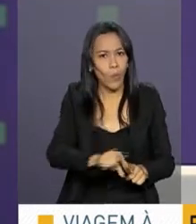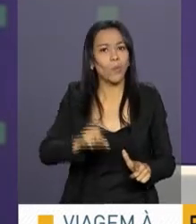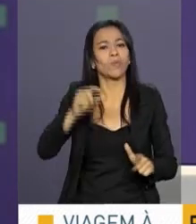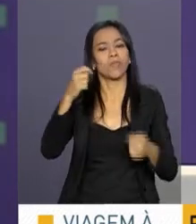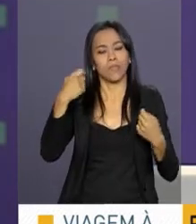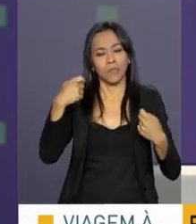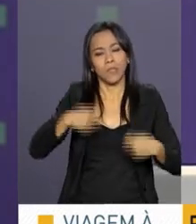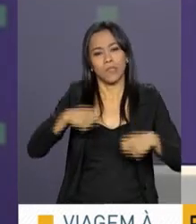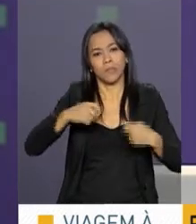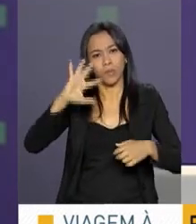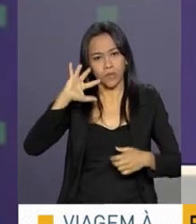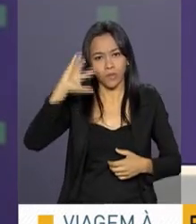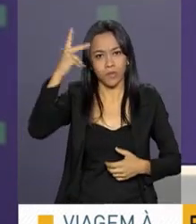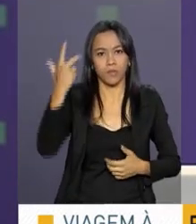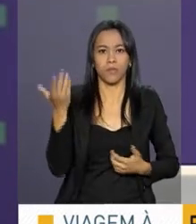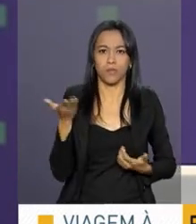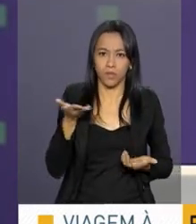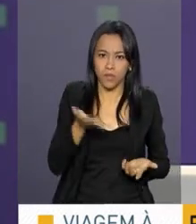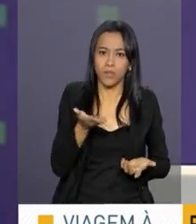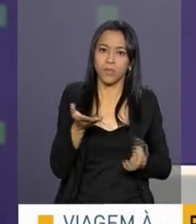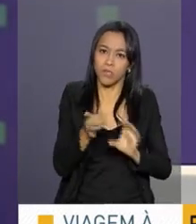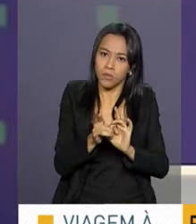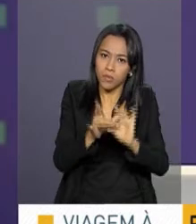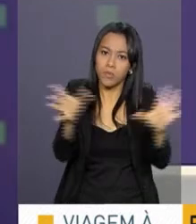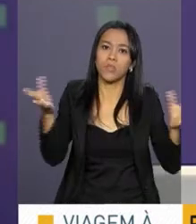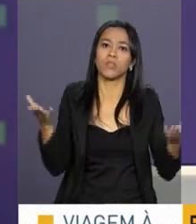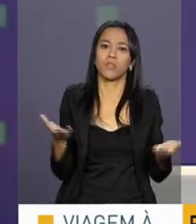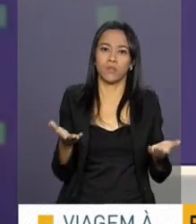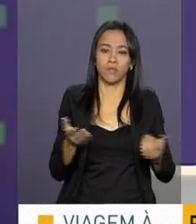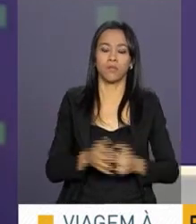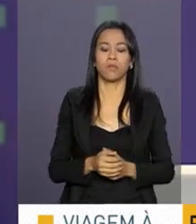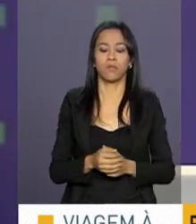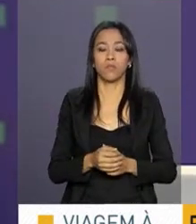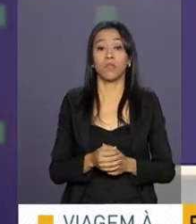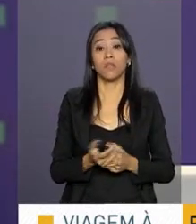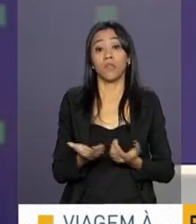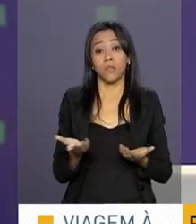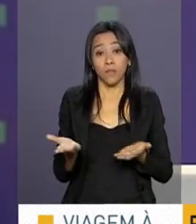poder viabilizar essas concessões anteriores.